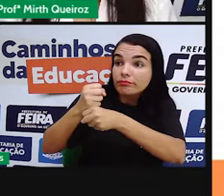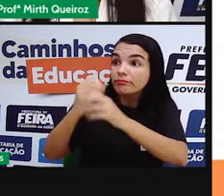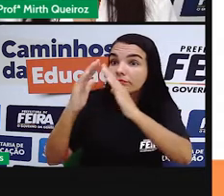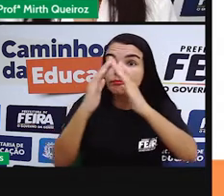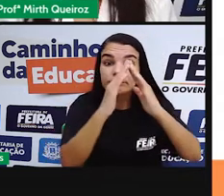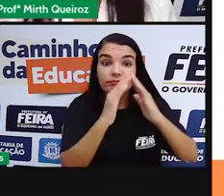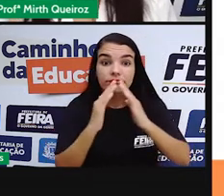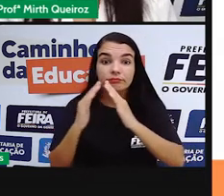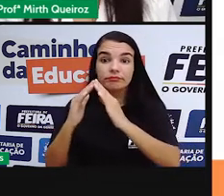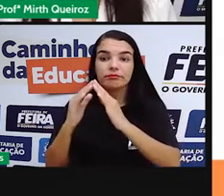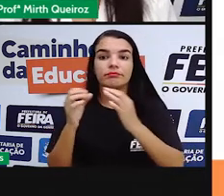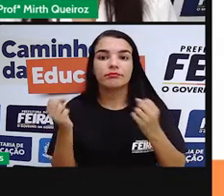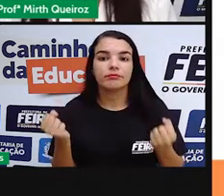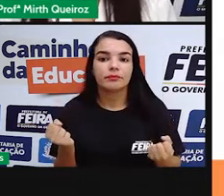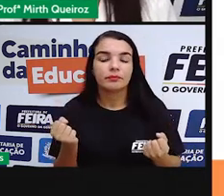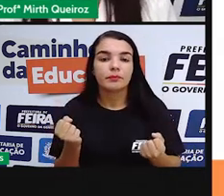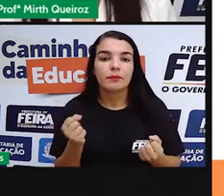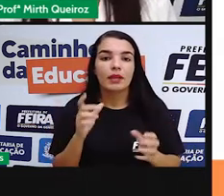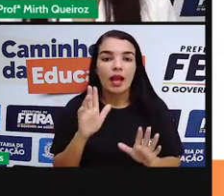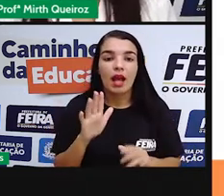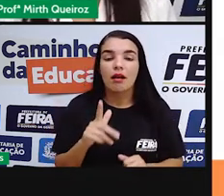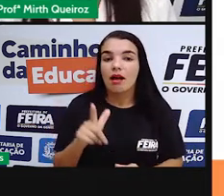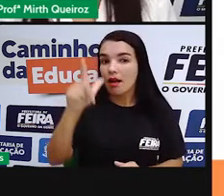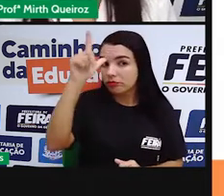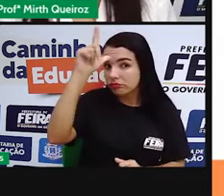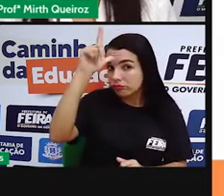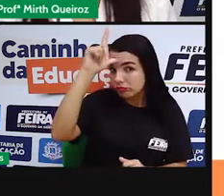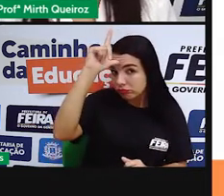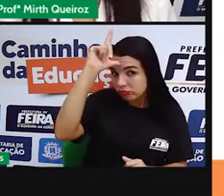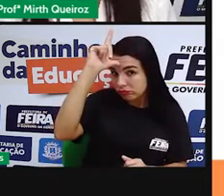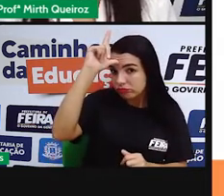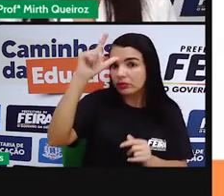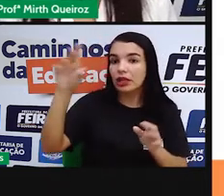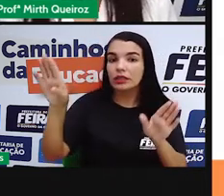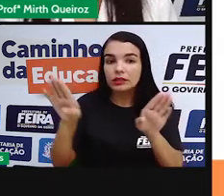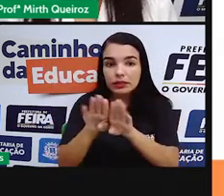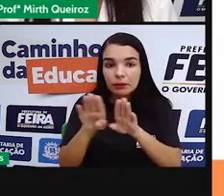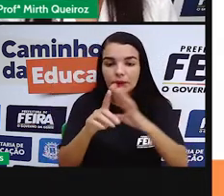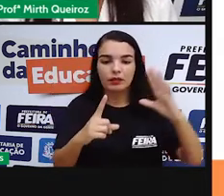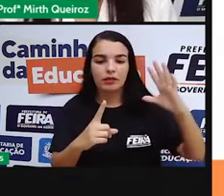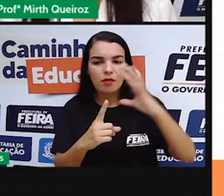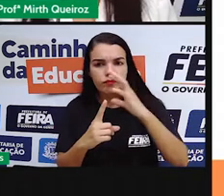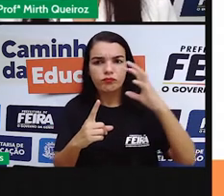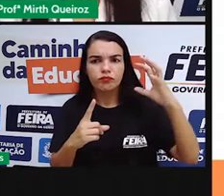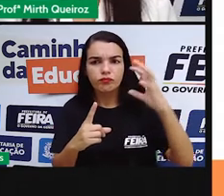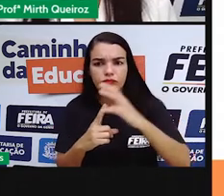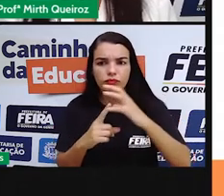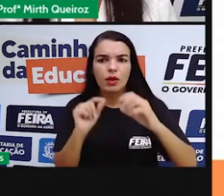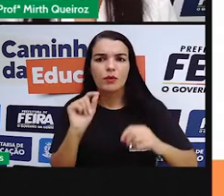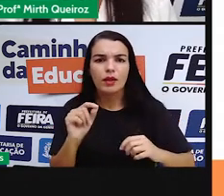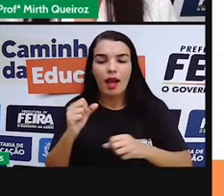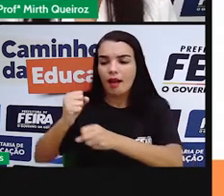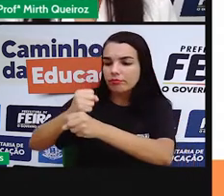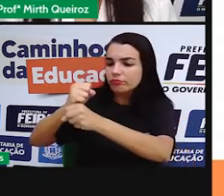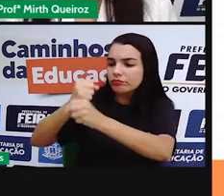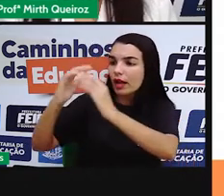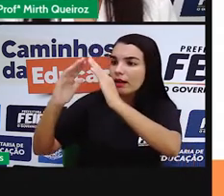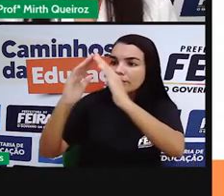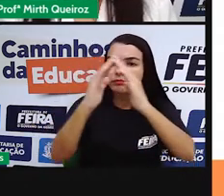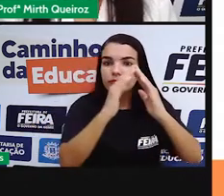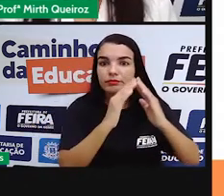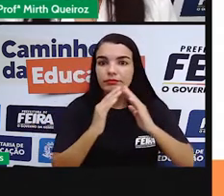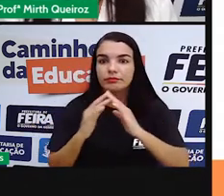também. Os povos alemães já trouxeram aí para a gente, influenciaram a gente em relação